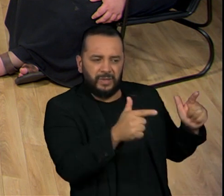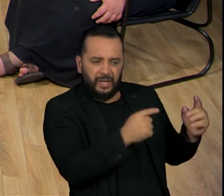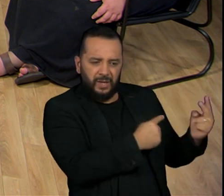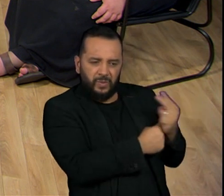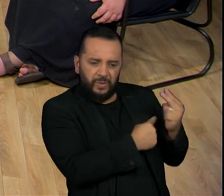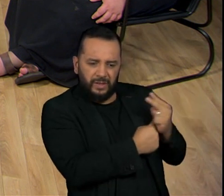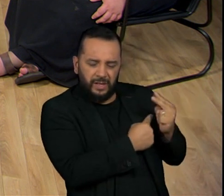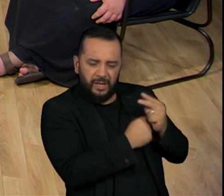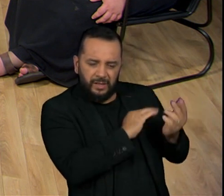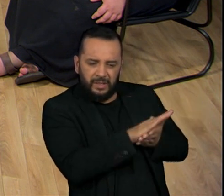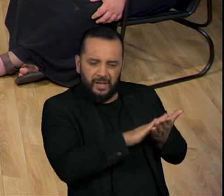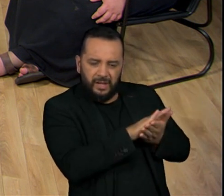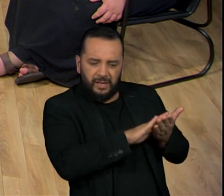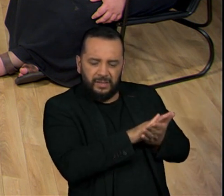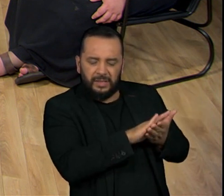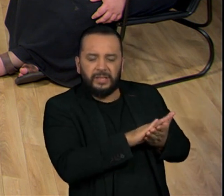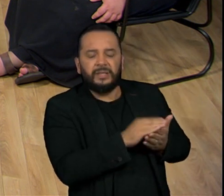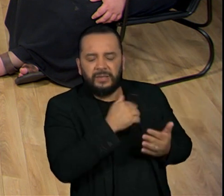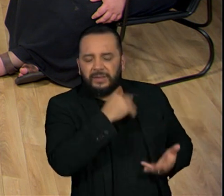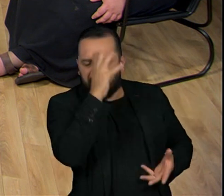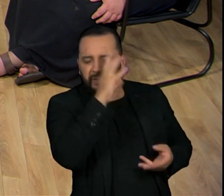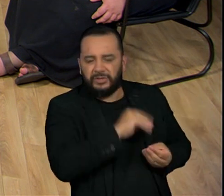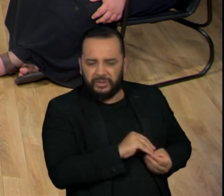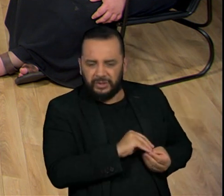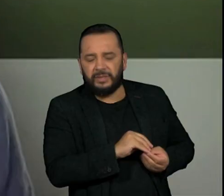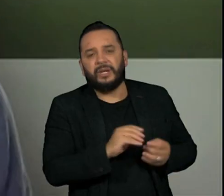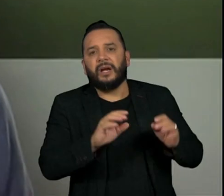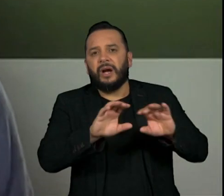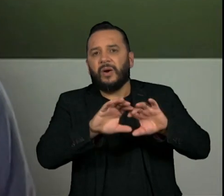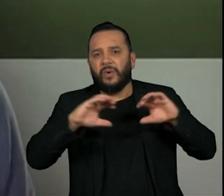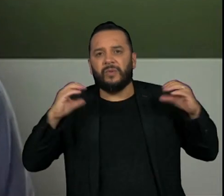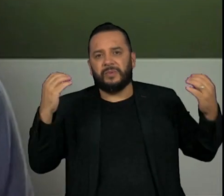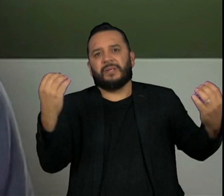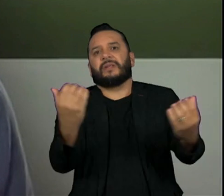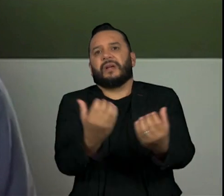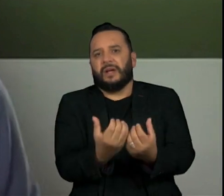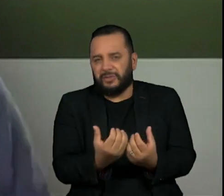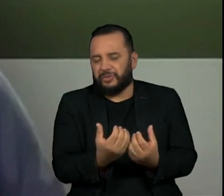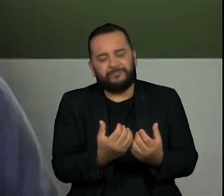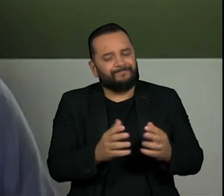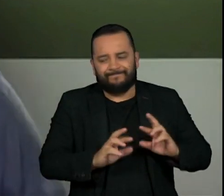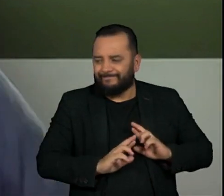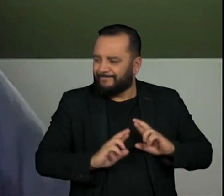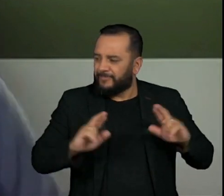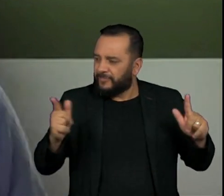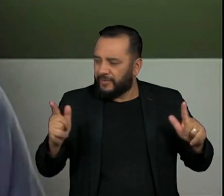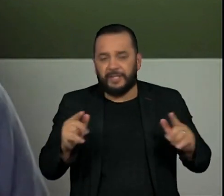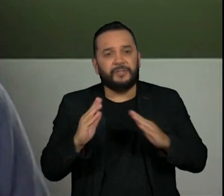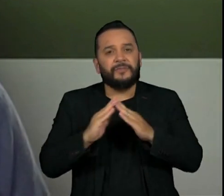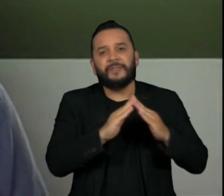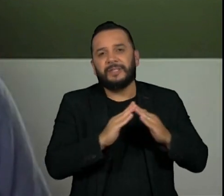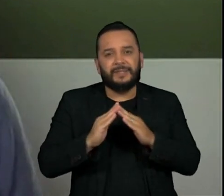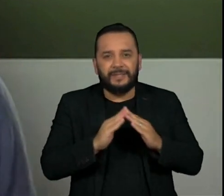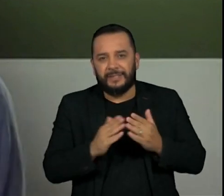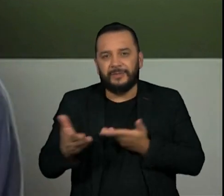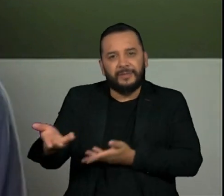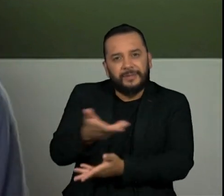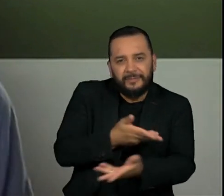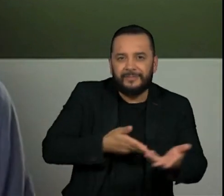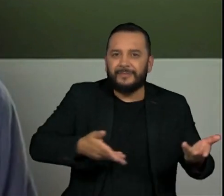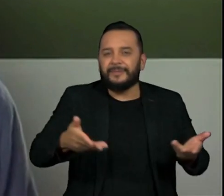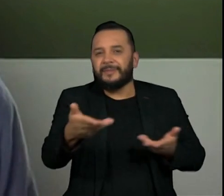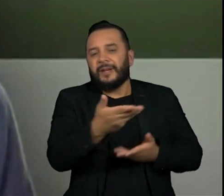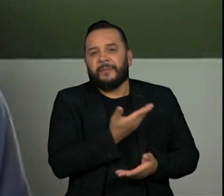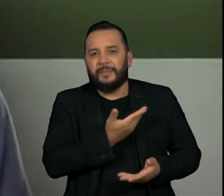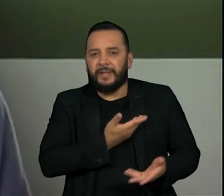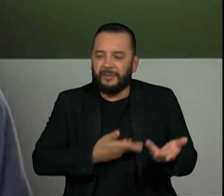cuidar depois de uma certa idade. Eu já entendi que a comunidade como tal, como era antigamente, em que o vizinho está de olho, não funciona